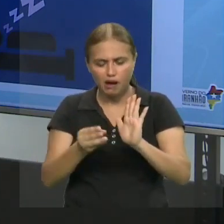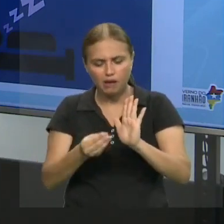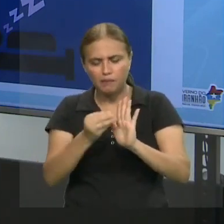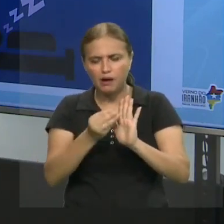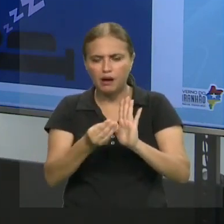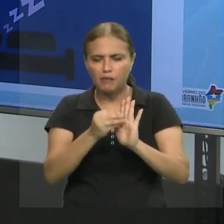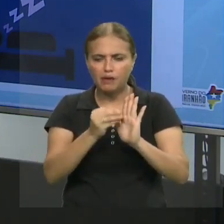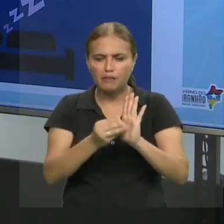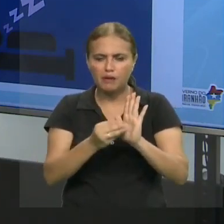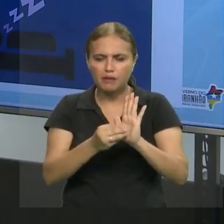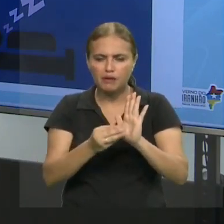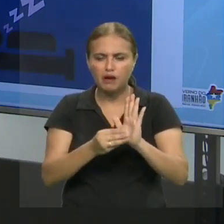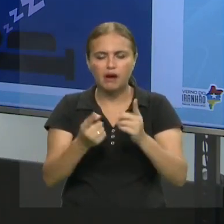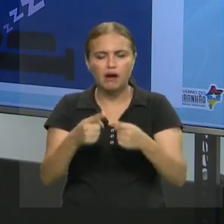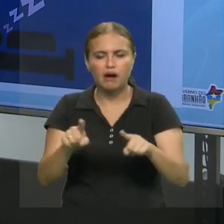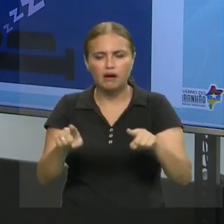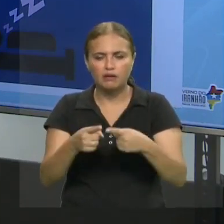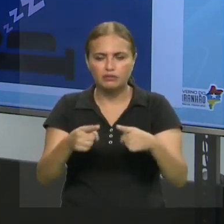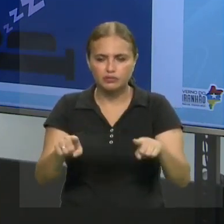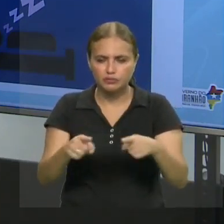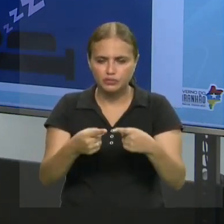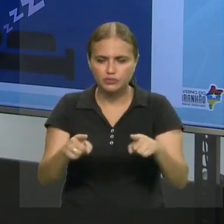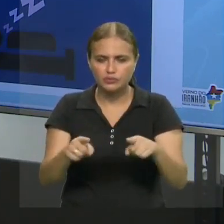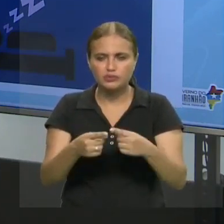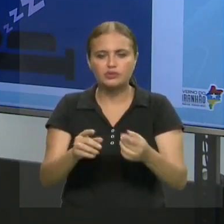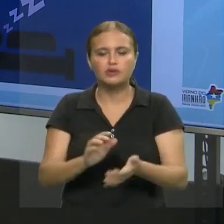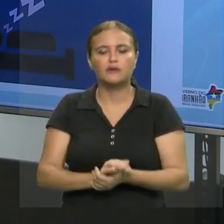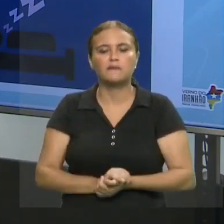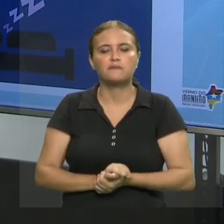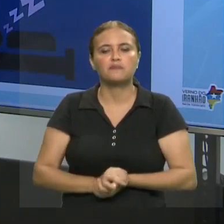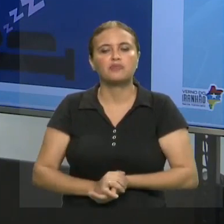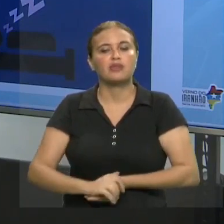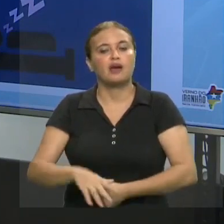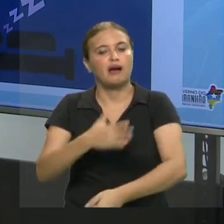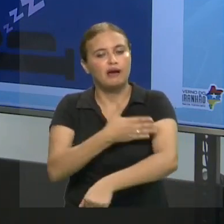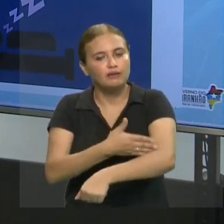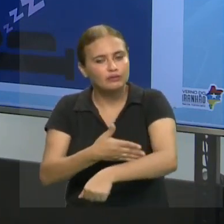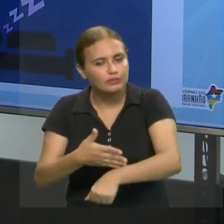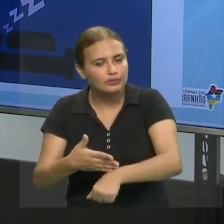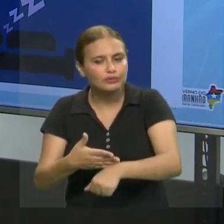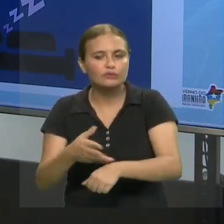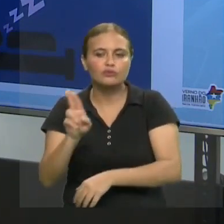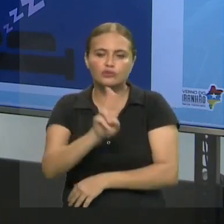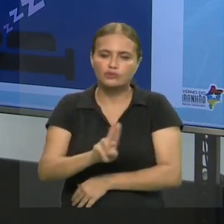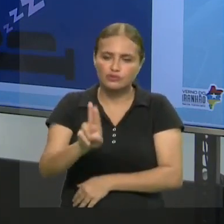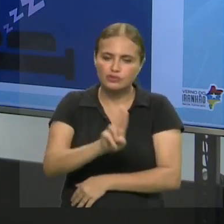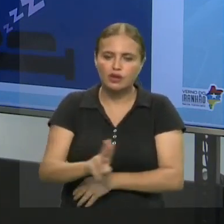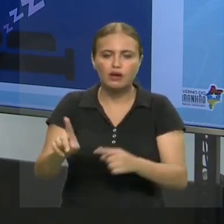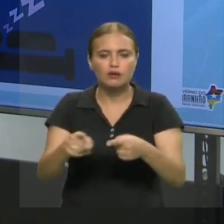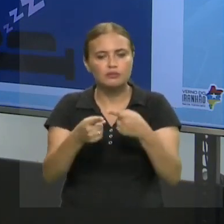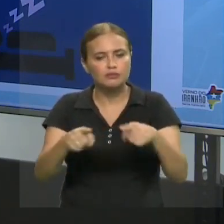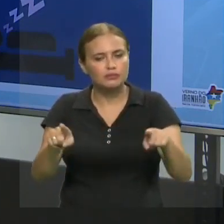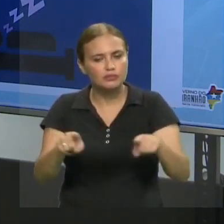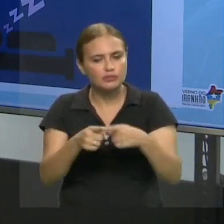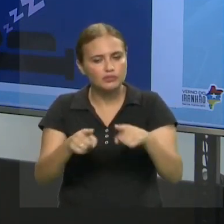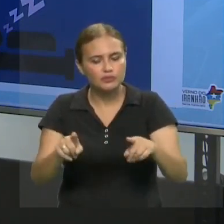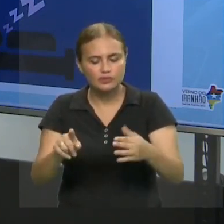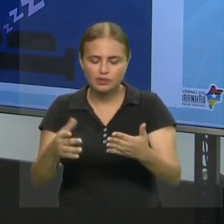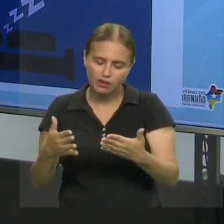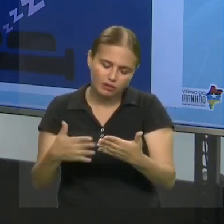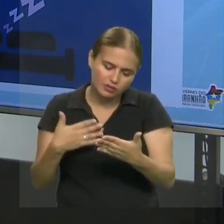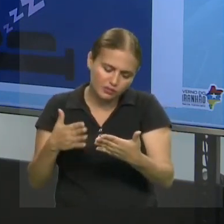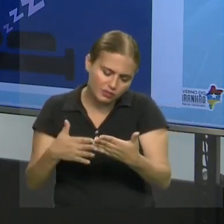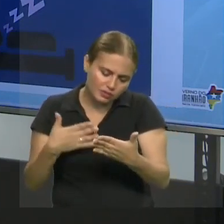na hora que eu estou estudando. E aí isso já é um hábito, porque eu simplesmente começo, pego o livro, começo a ouvir música e não paro para pensar no